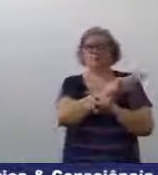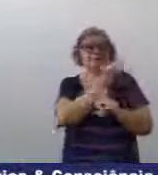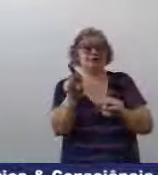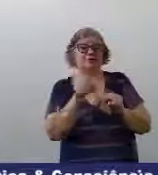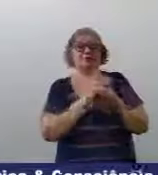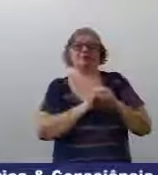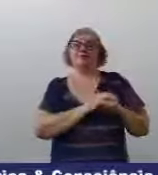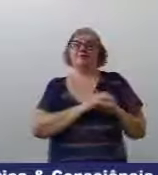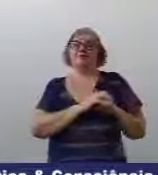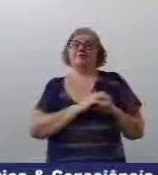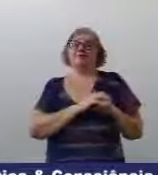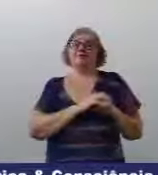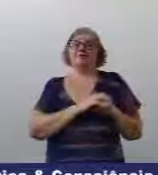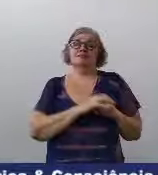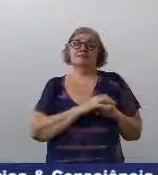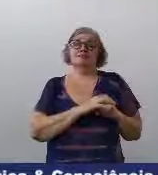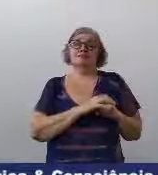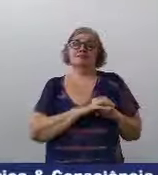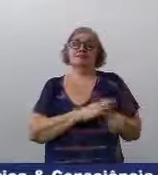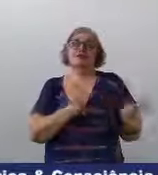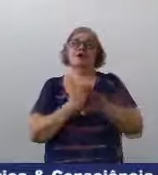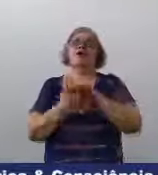podemos ser escravos do tempo.